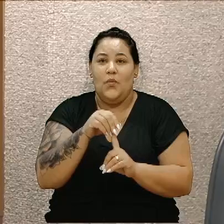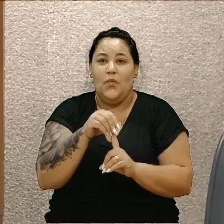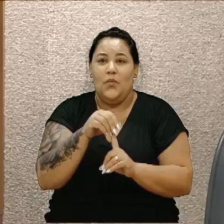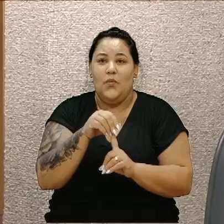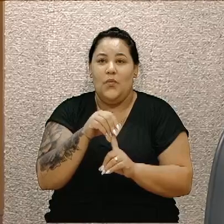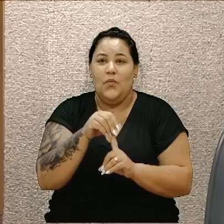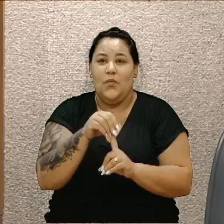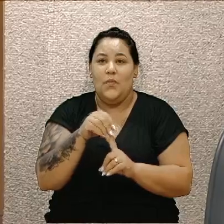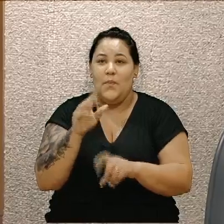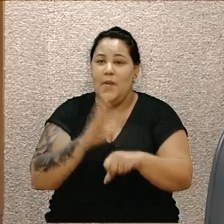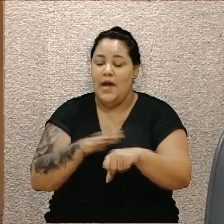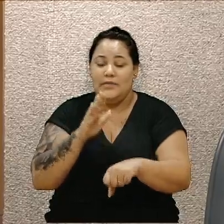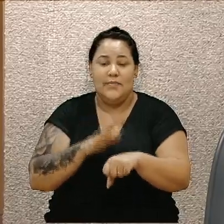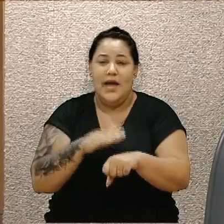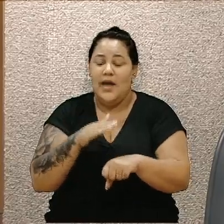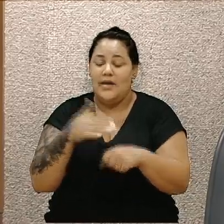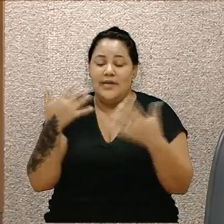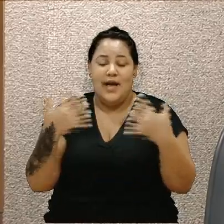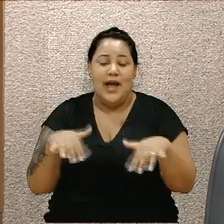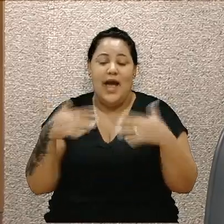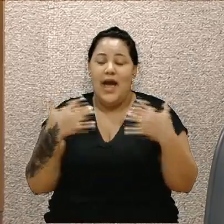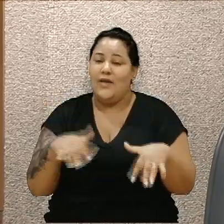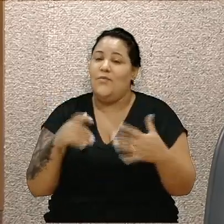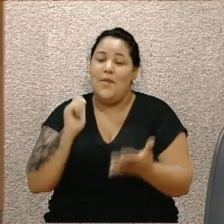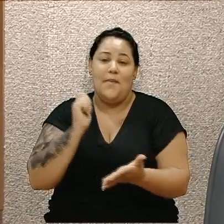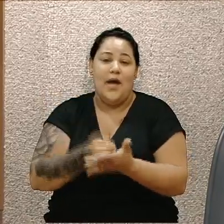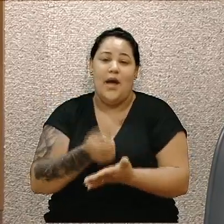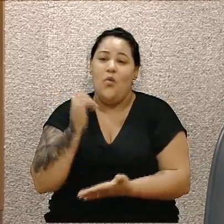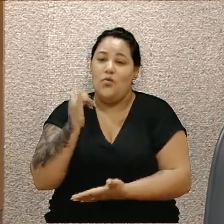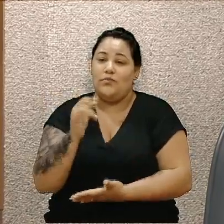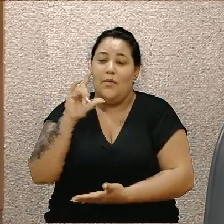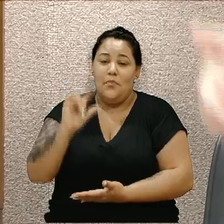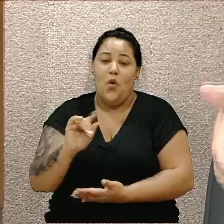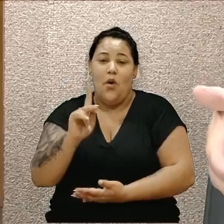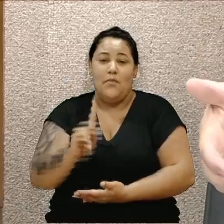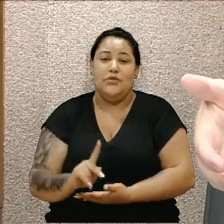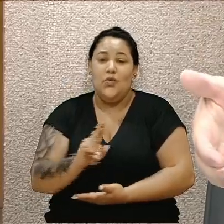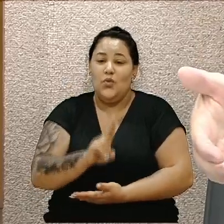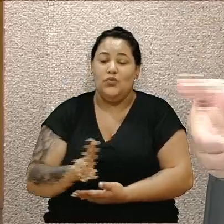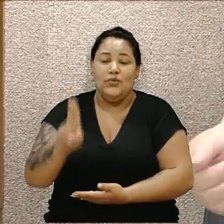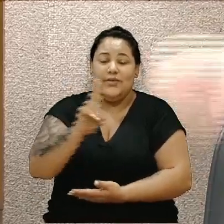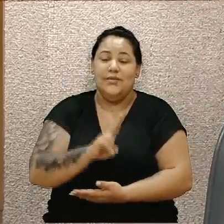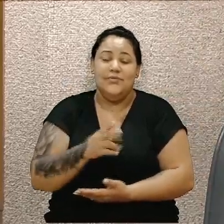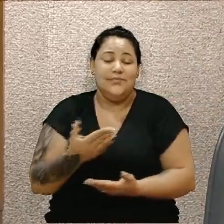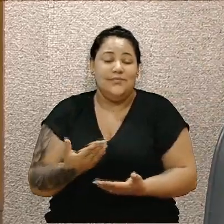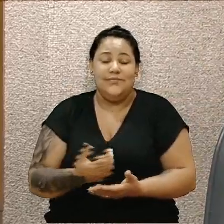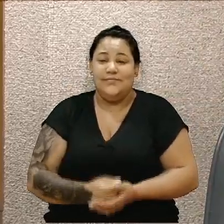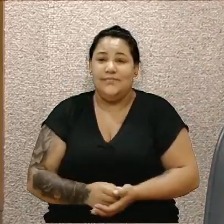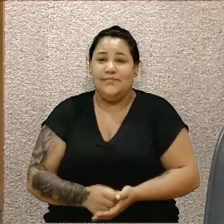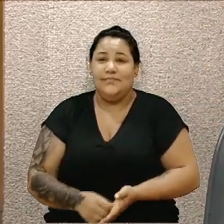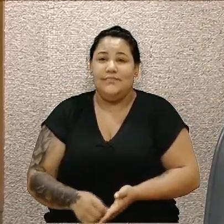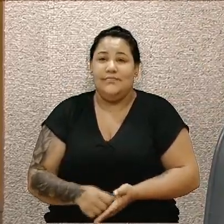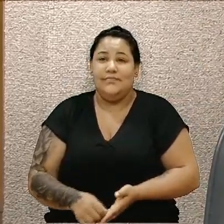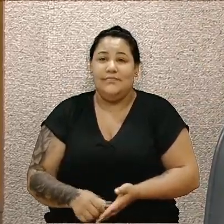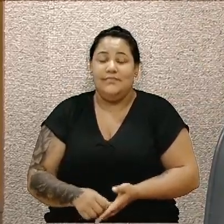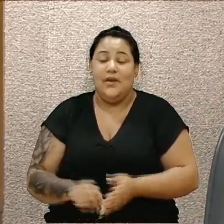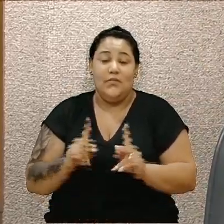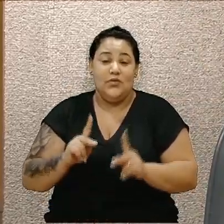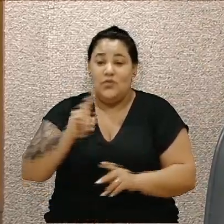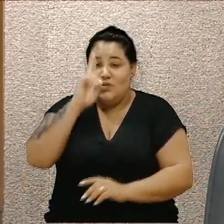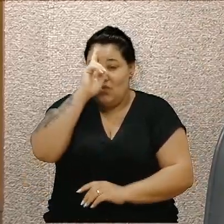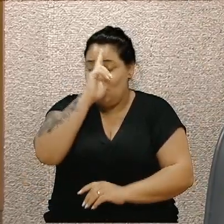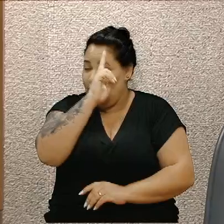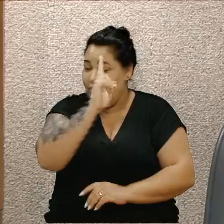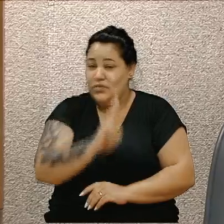cada vez mais a passagem vai encarecer. É menos gente usando o transporte coletivo, mais gente usando o Uber, mais